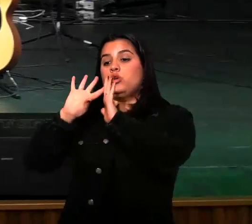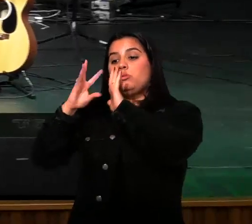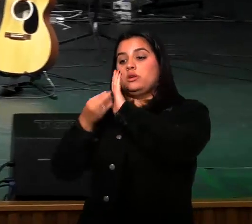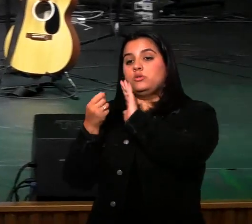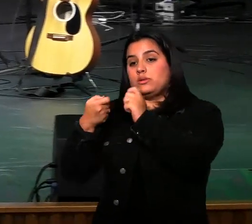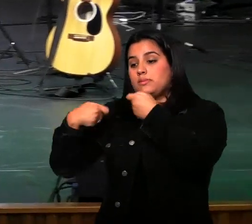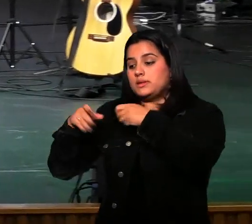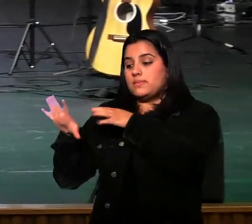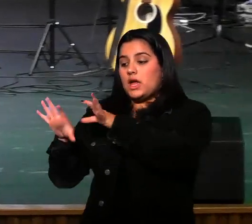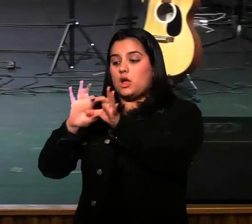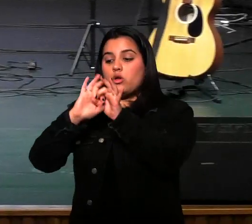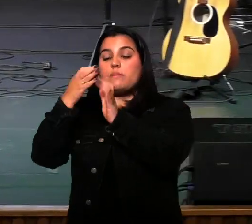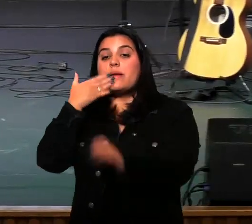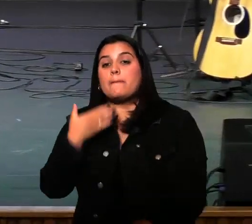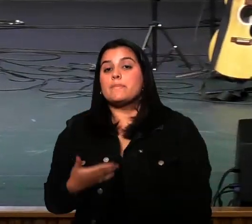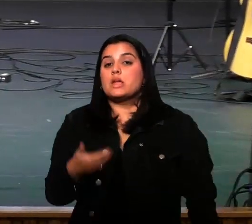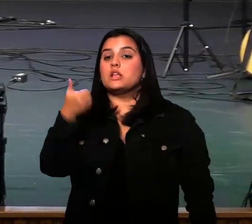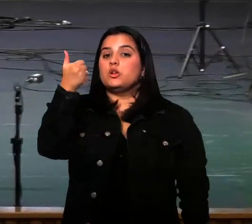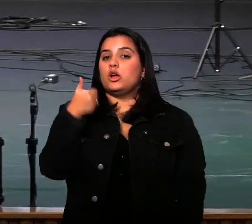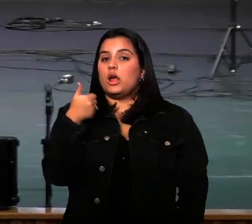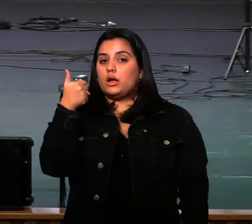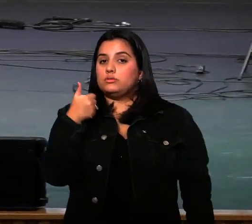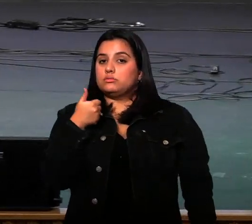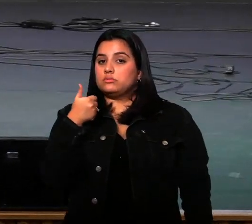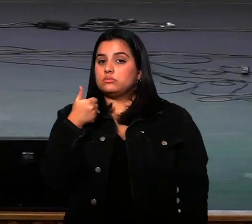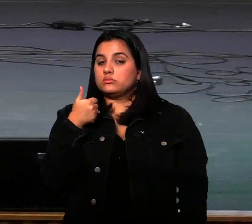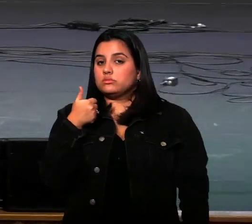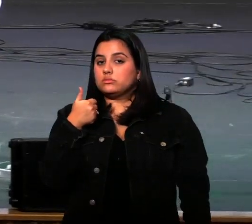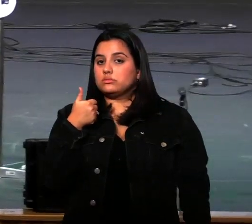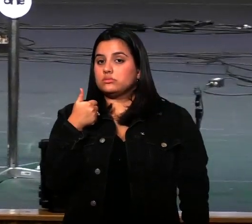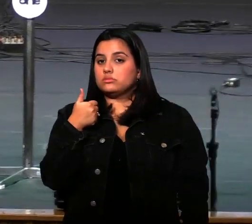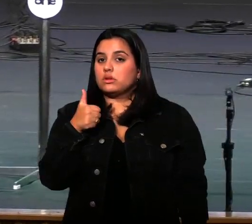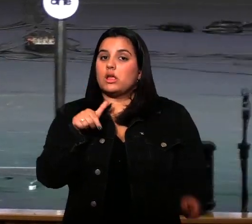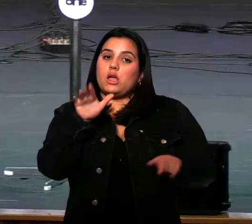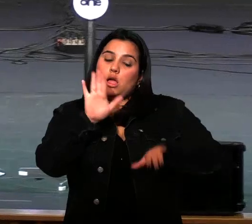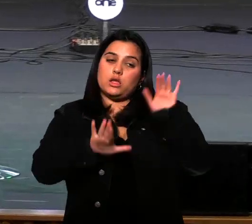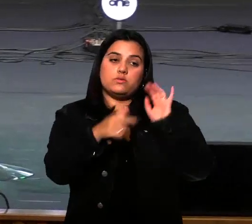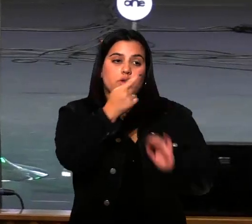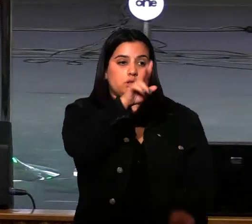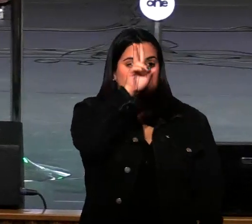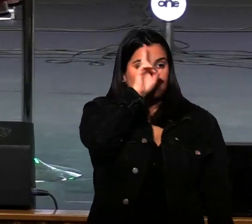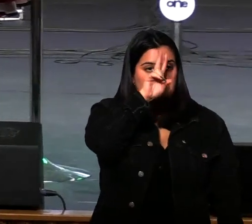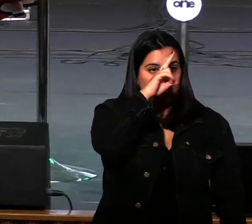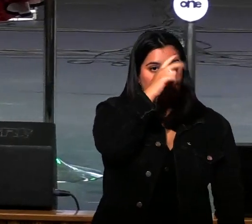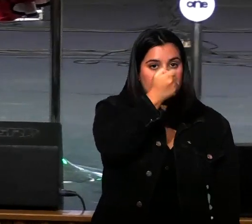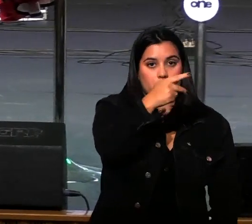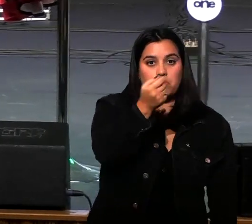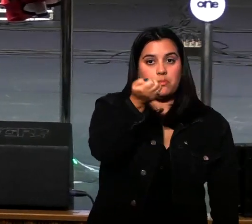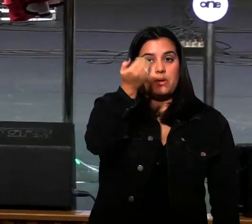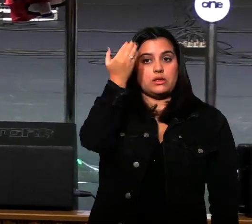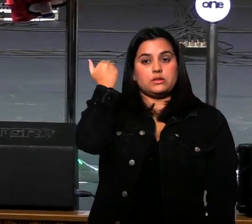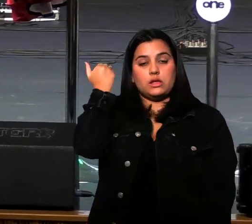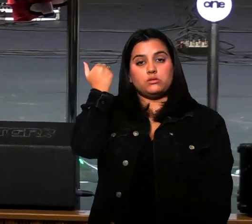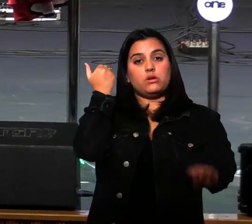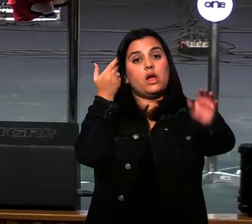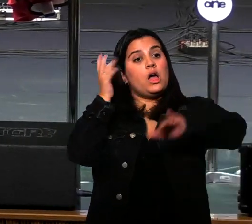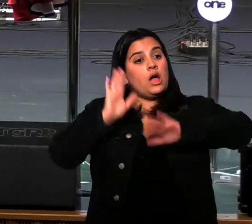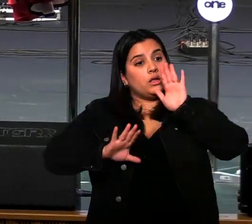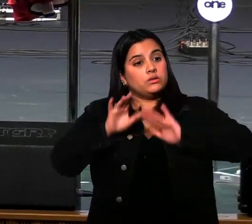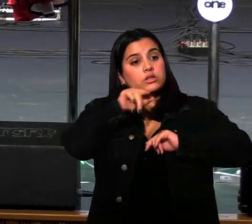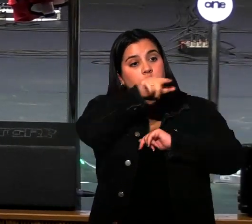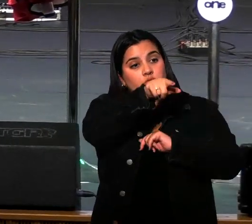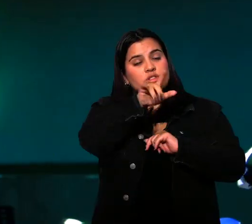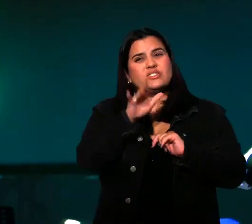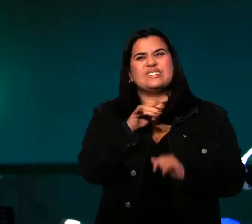piorar alguém, talvez, em alguns casos, talvez na tua história, no teu passado, em alguns momentos, como igreja, você já saiu